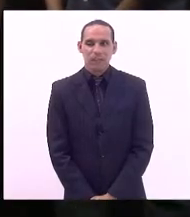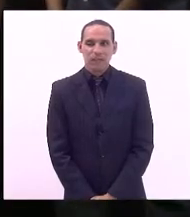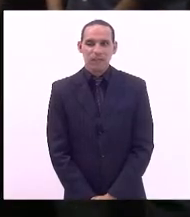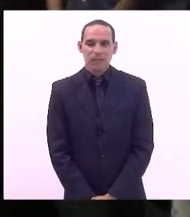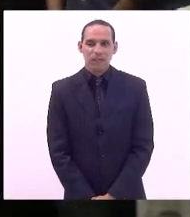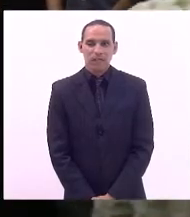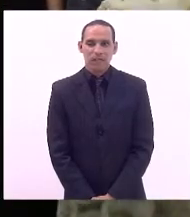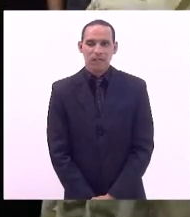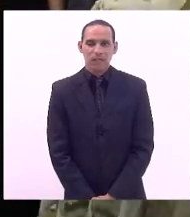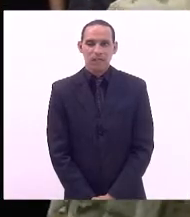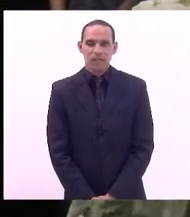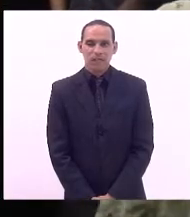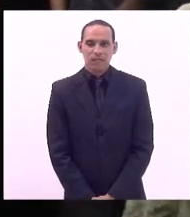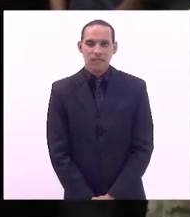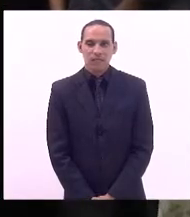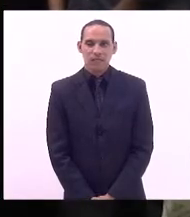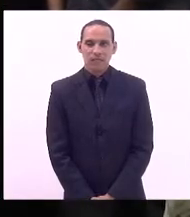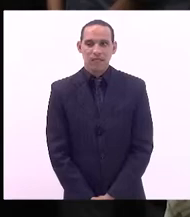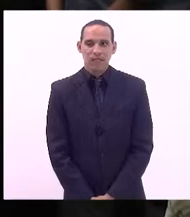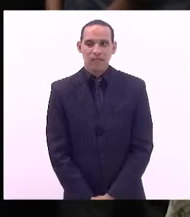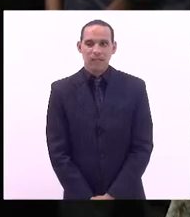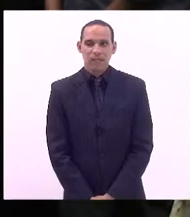E aí